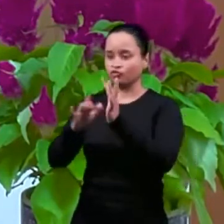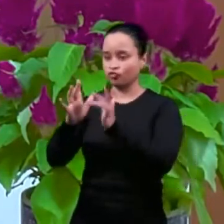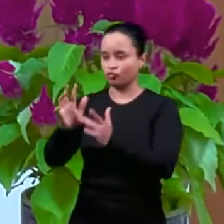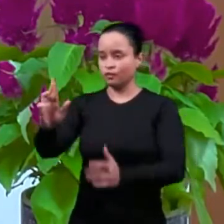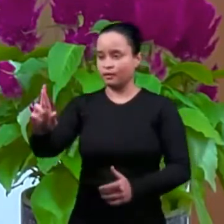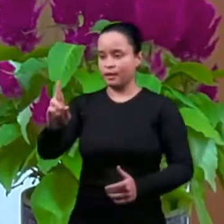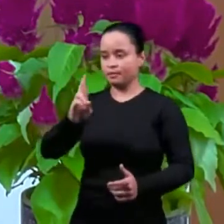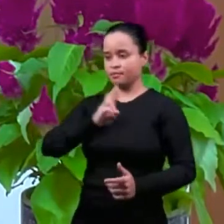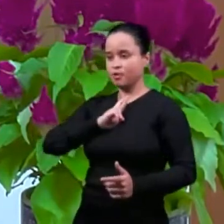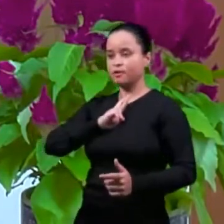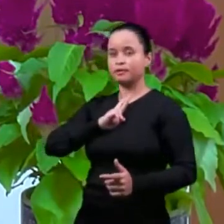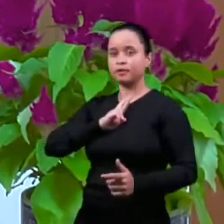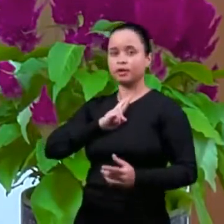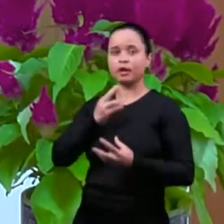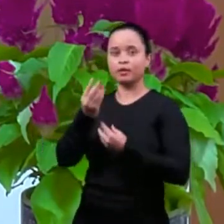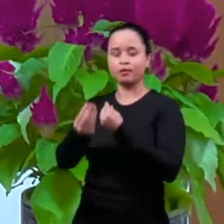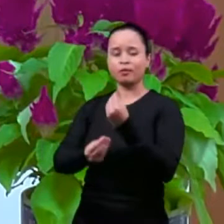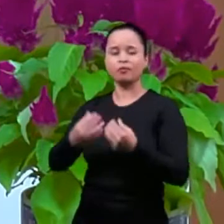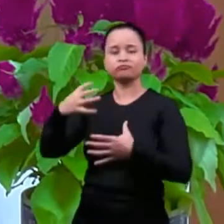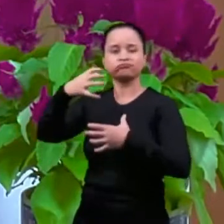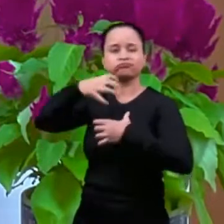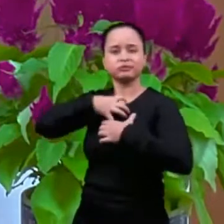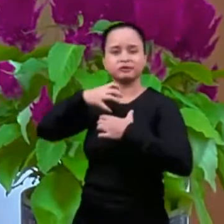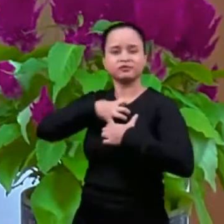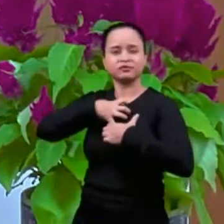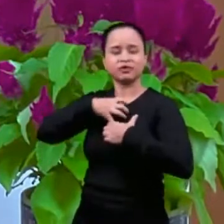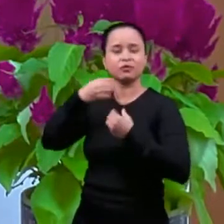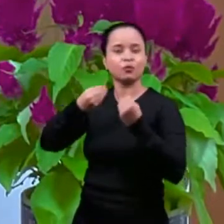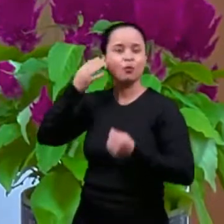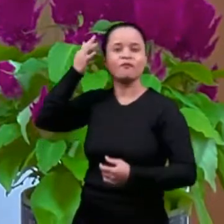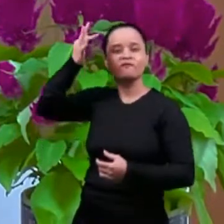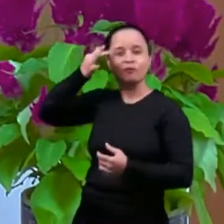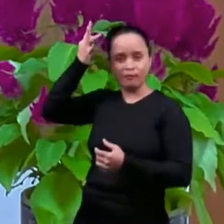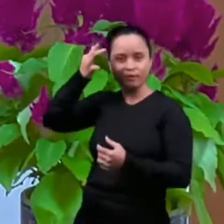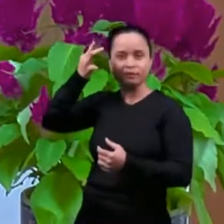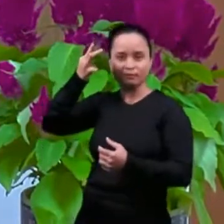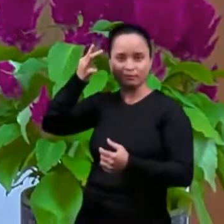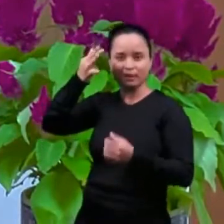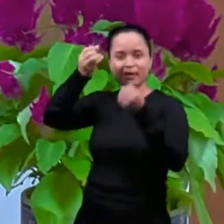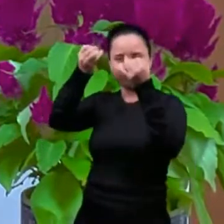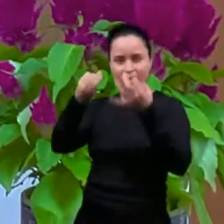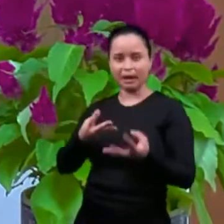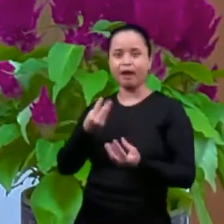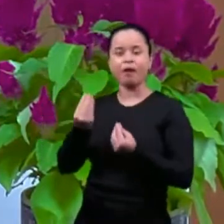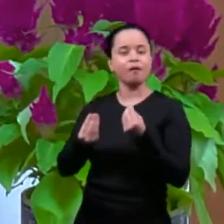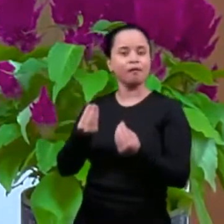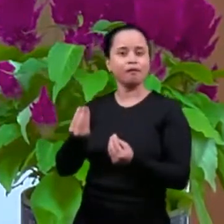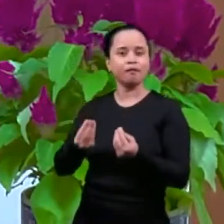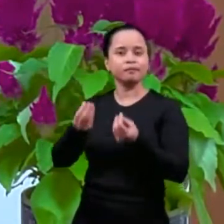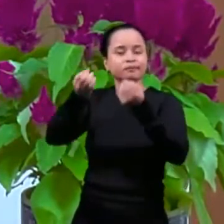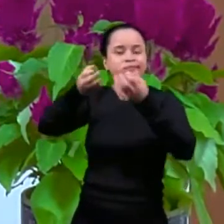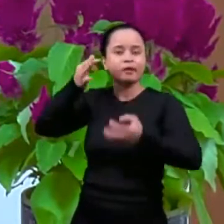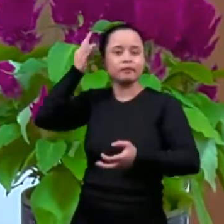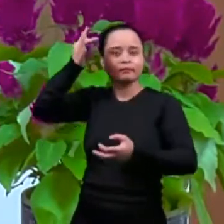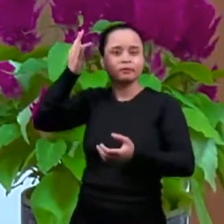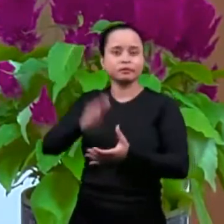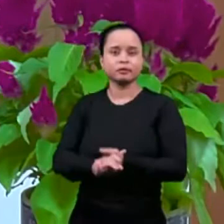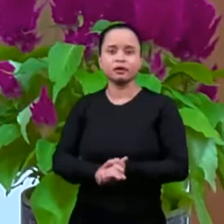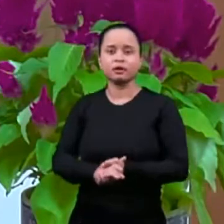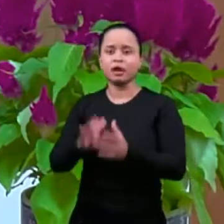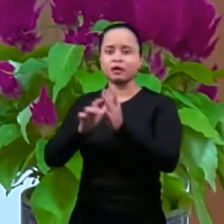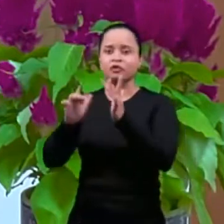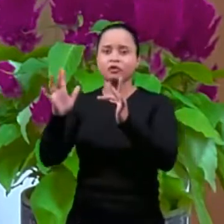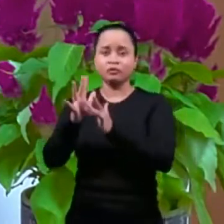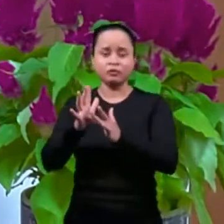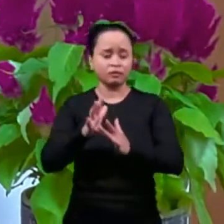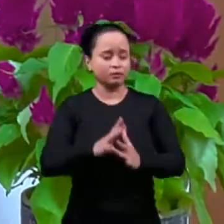filosoficamente. E o projeto não era de Deus, não era filosófico. E Jesus ficou calado, porque